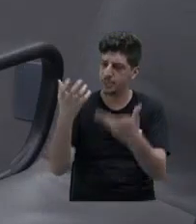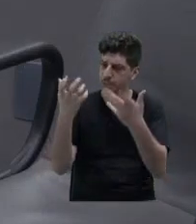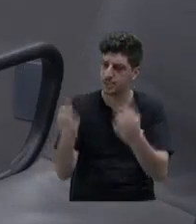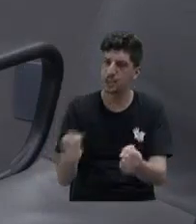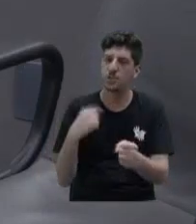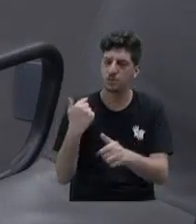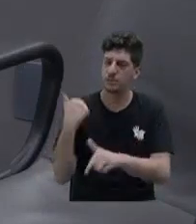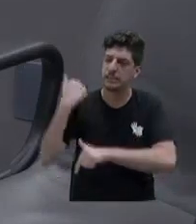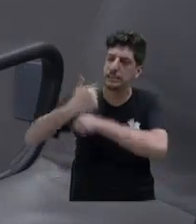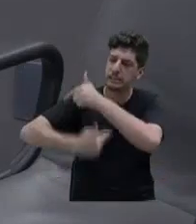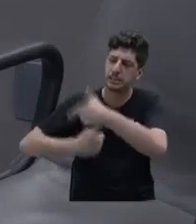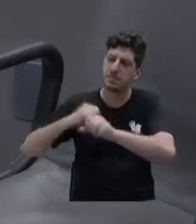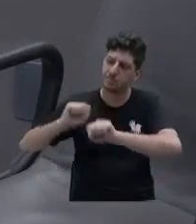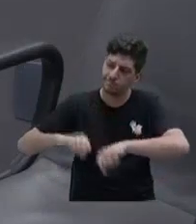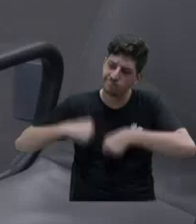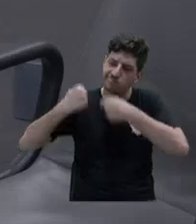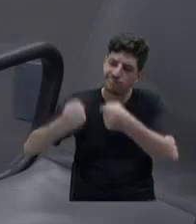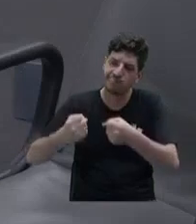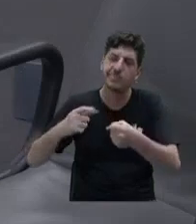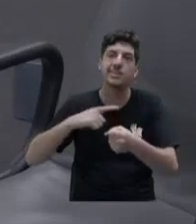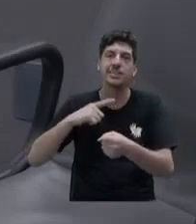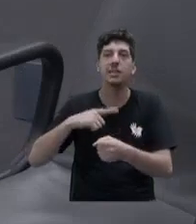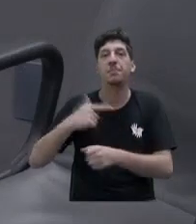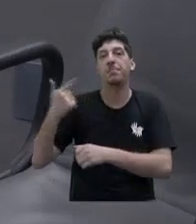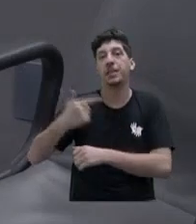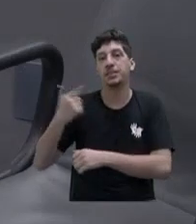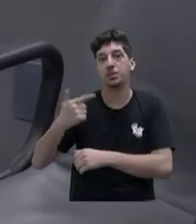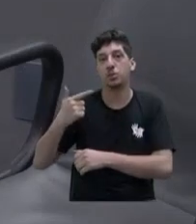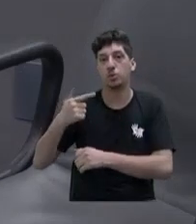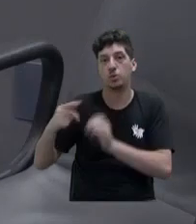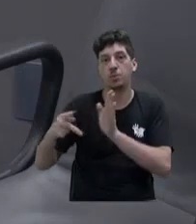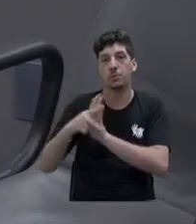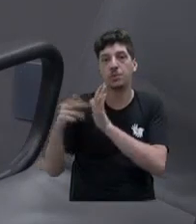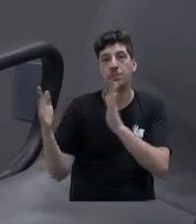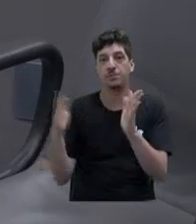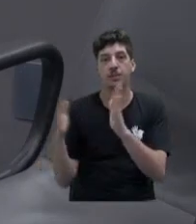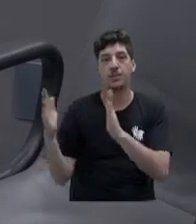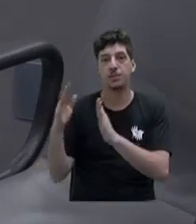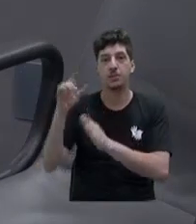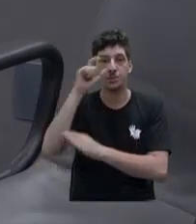que fazer nesse segundo mandato do governador Romeu